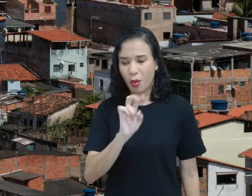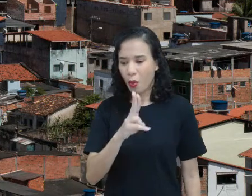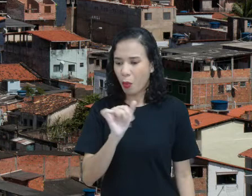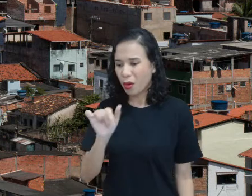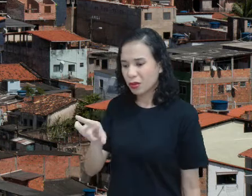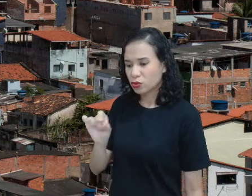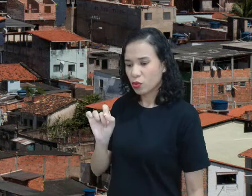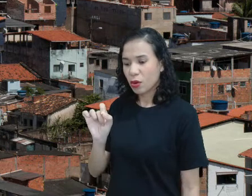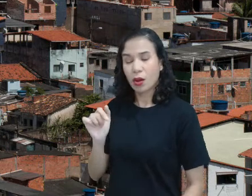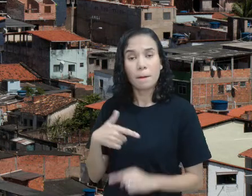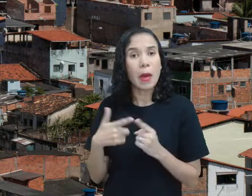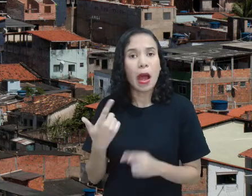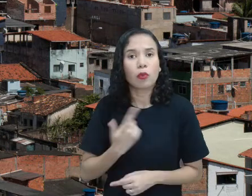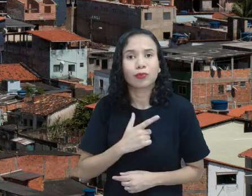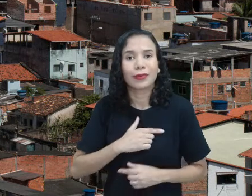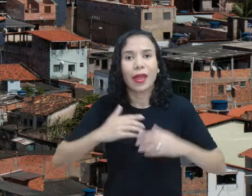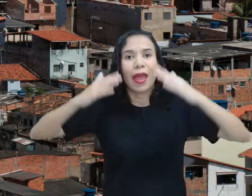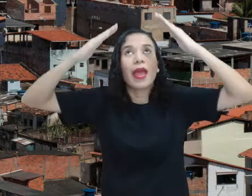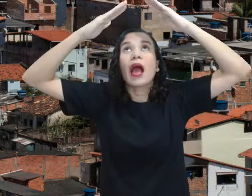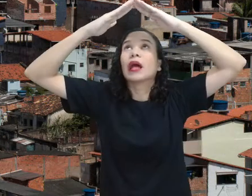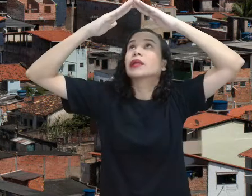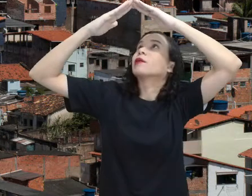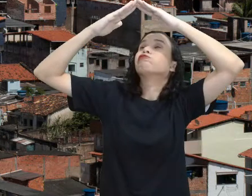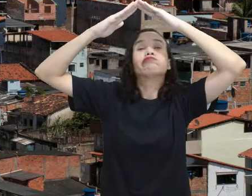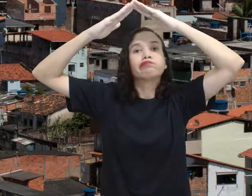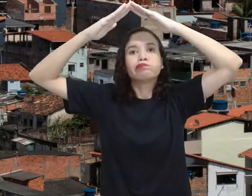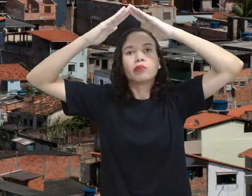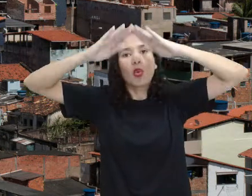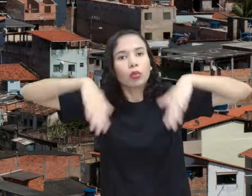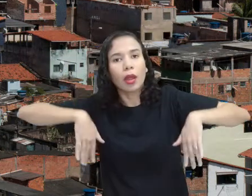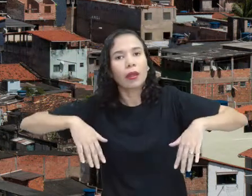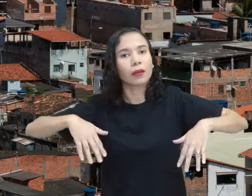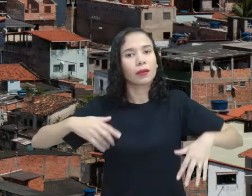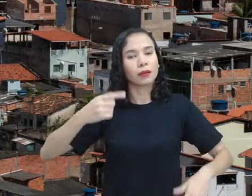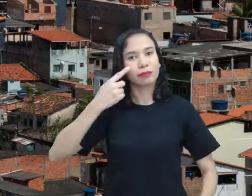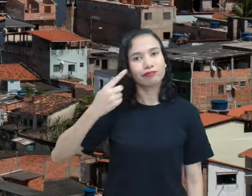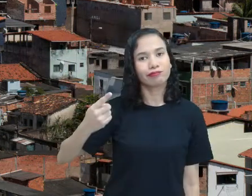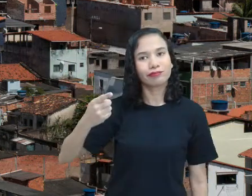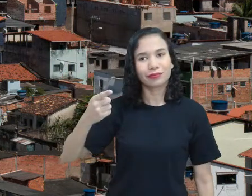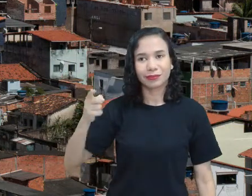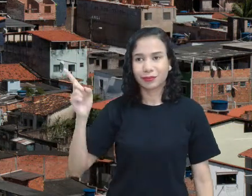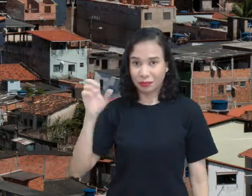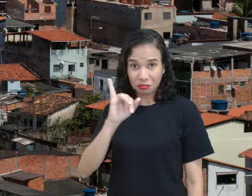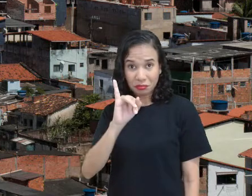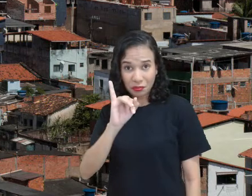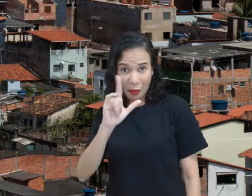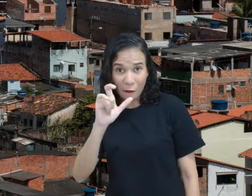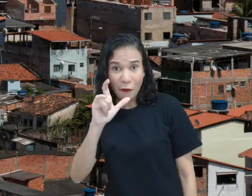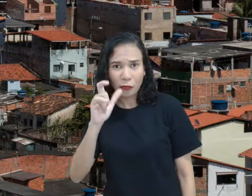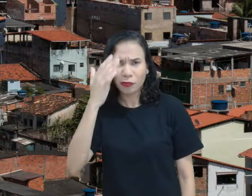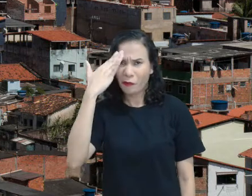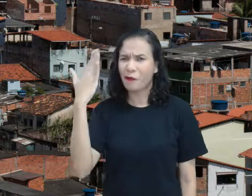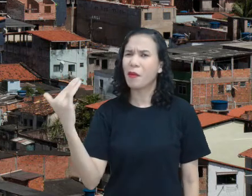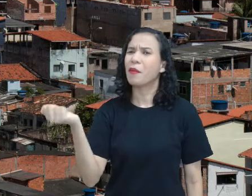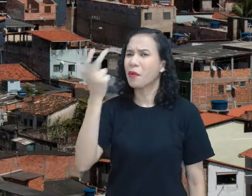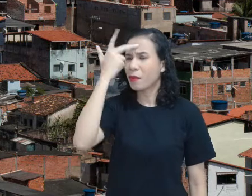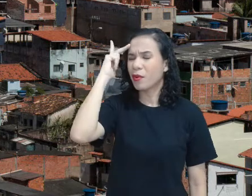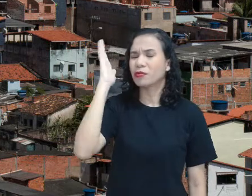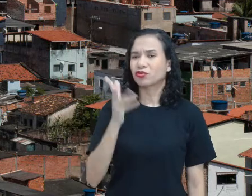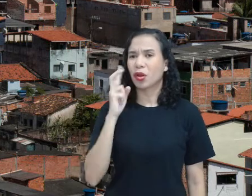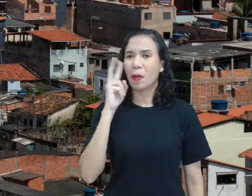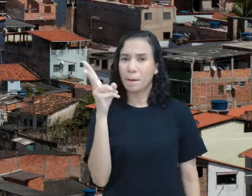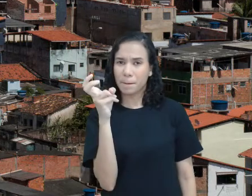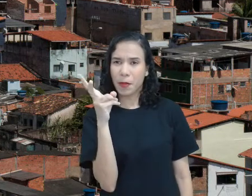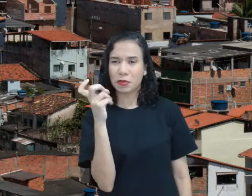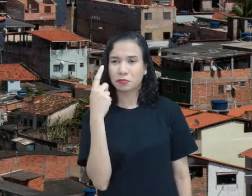não tem nem acesso a um teto para morar? Então a gente vê uma imagem que é muito conhecida, né? Eu acho que algumas pessoas